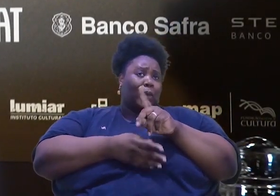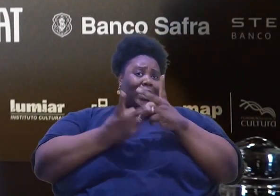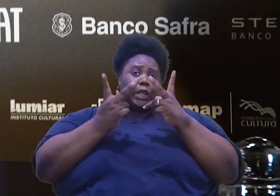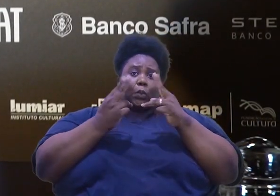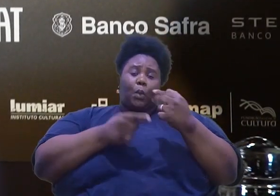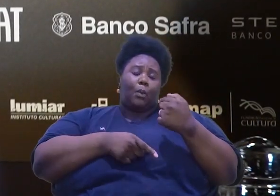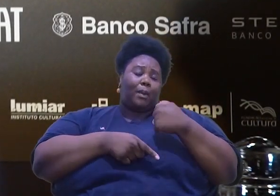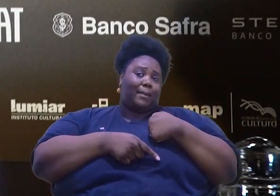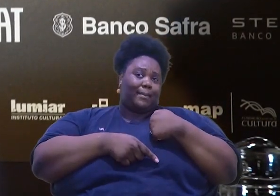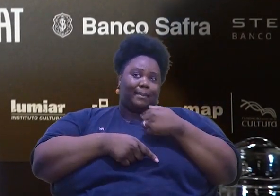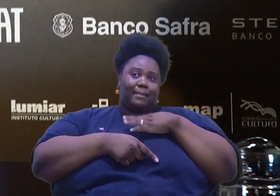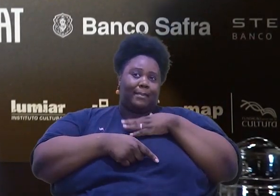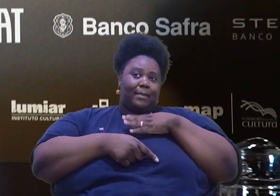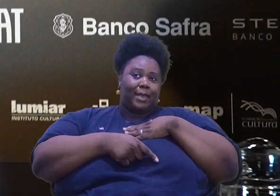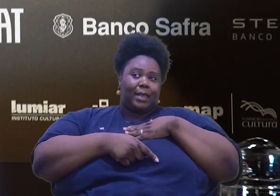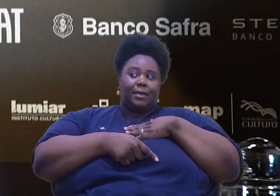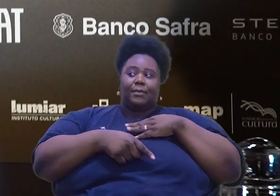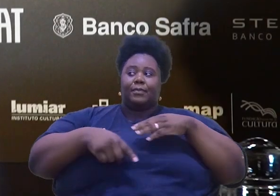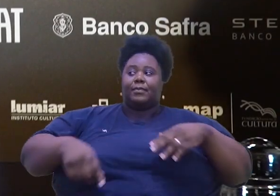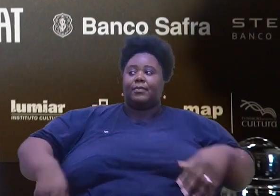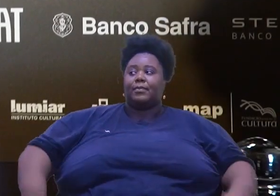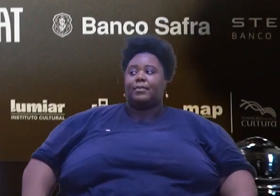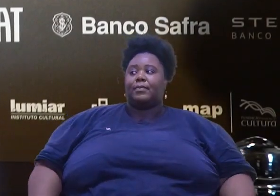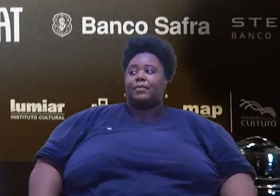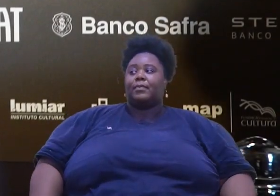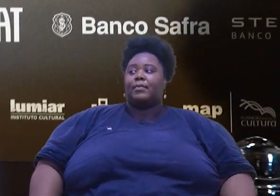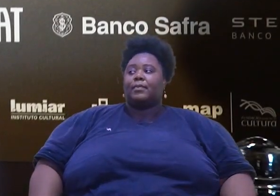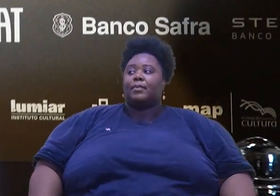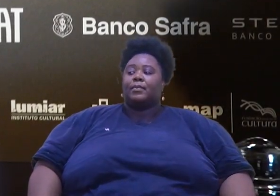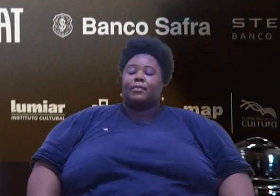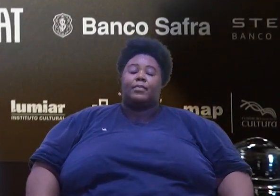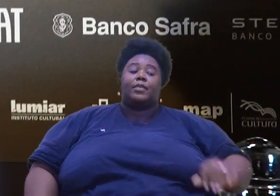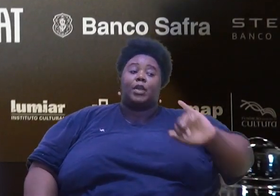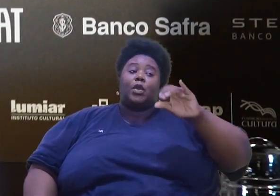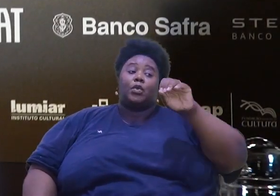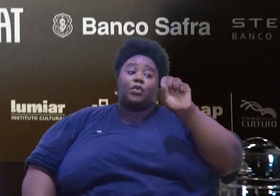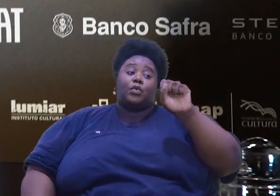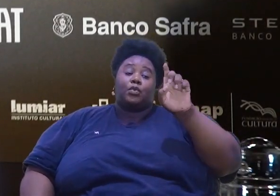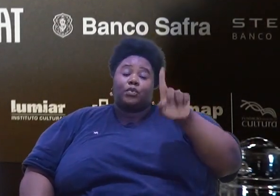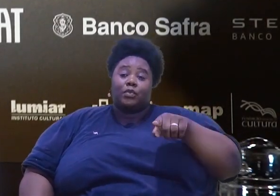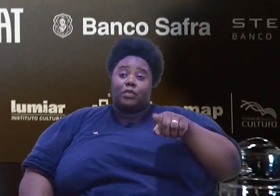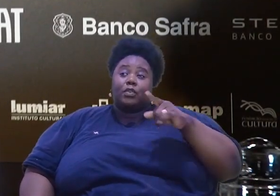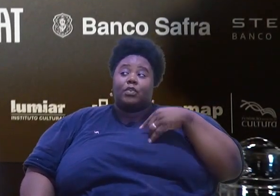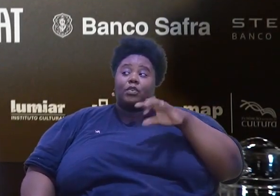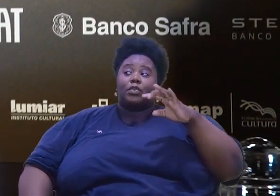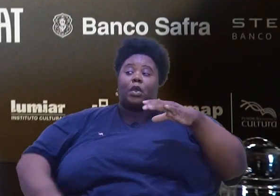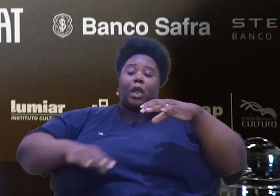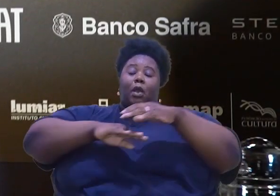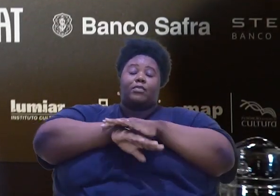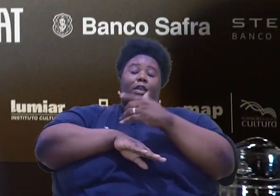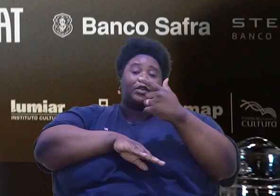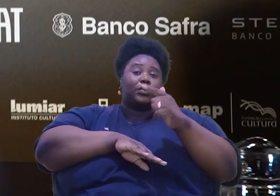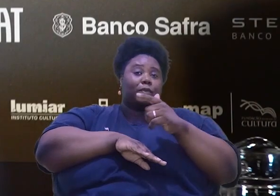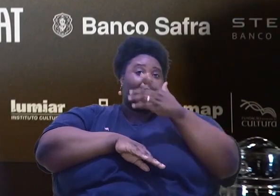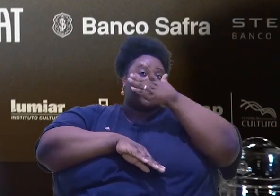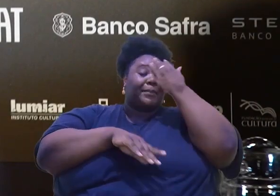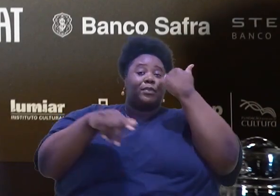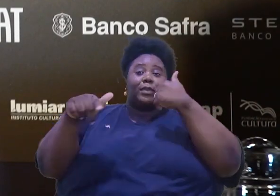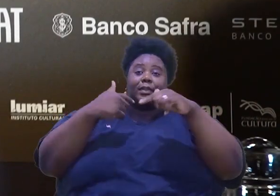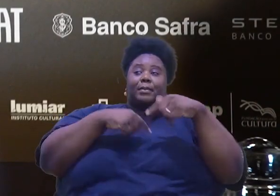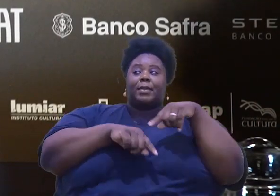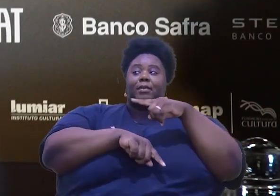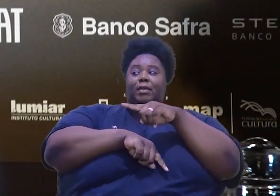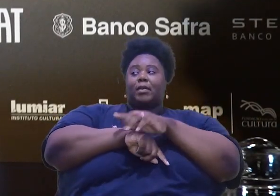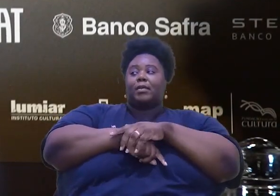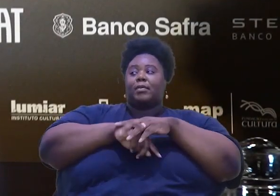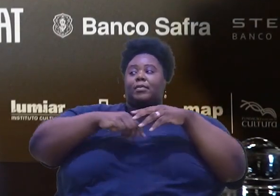minha, e eram os mesmos funcionários. Seu José, que era o servente, que só andava descalço. Às vezes, seu José estava